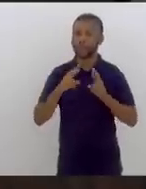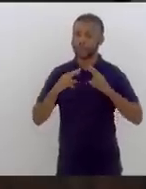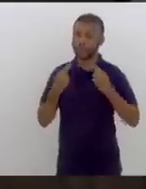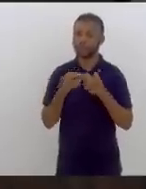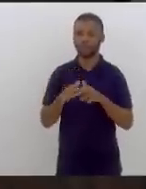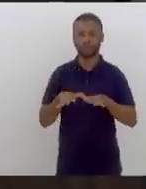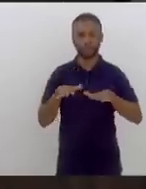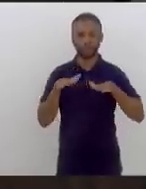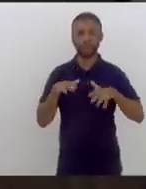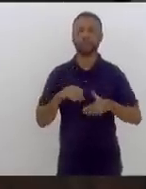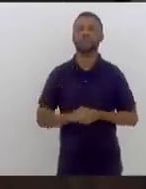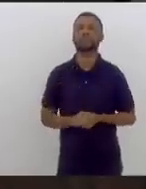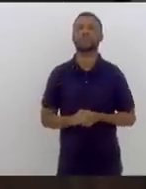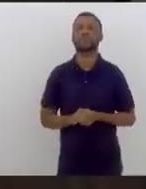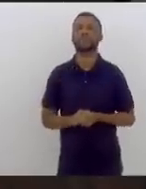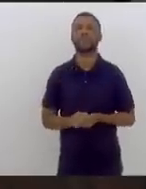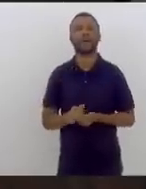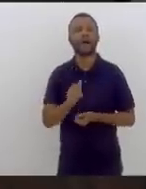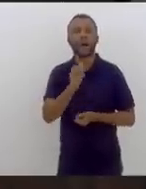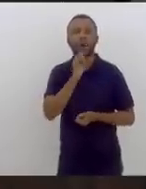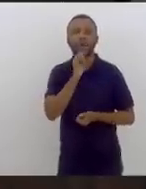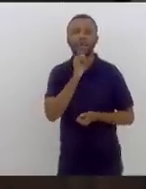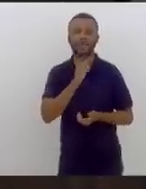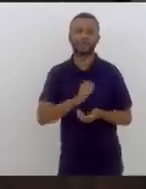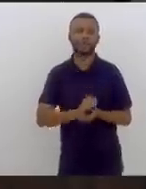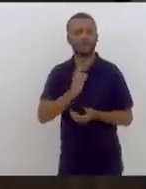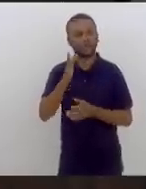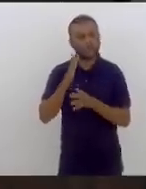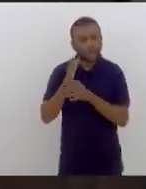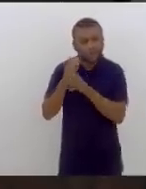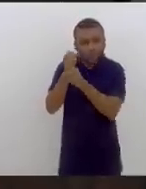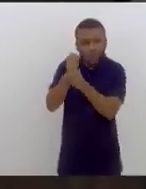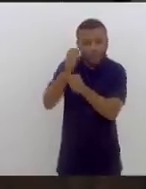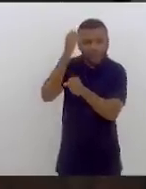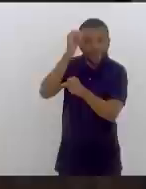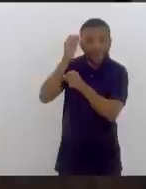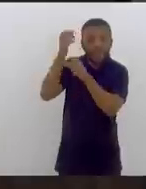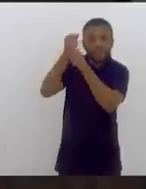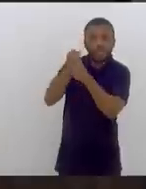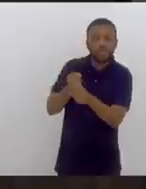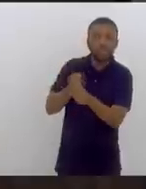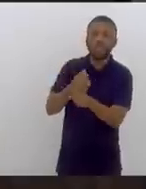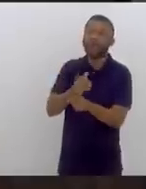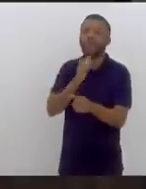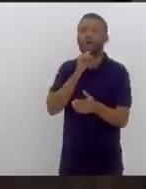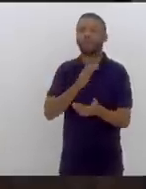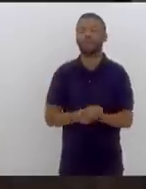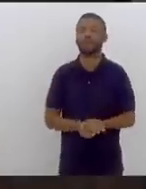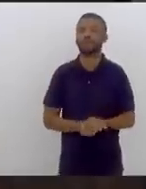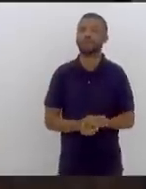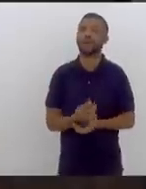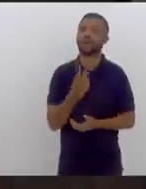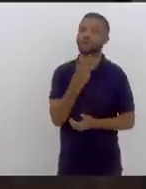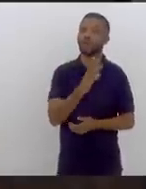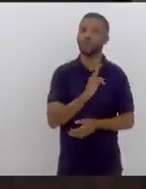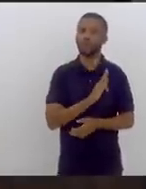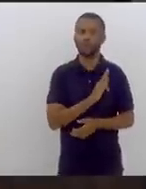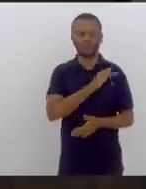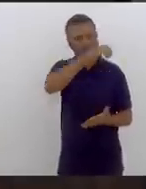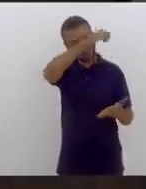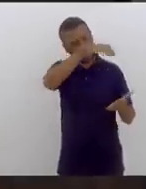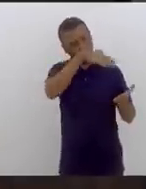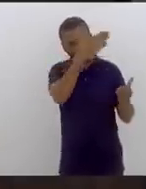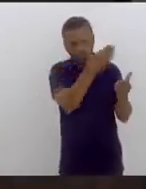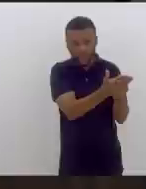pública Digamos que eu já fiz essa conta aqui para não refazer que fosse 2 por semana se